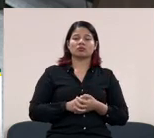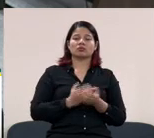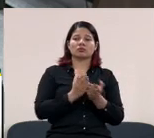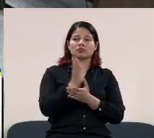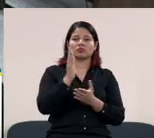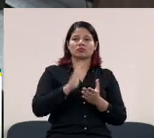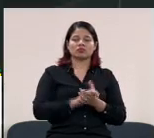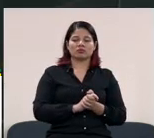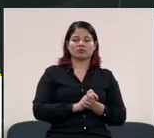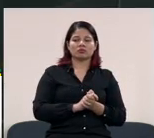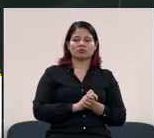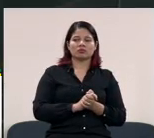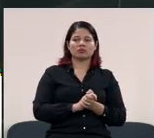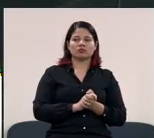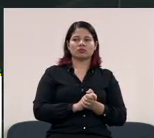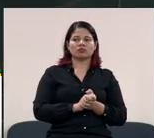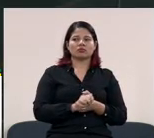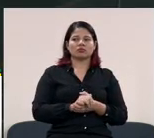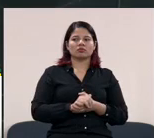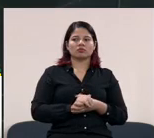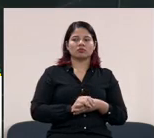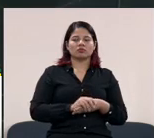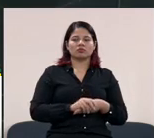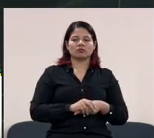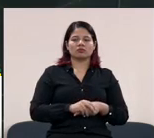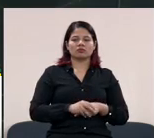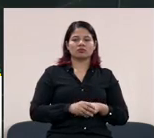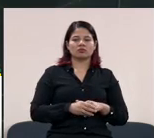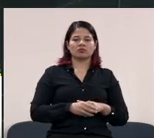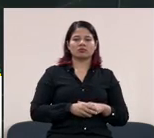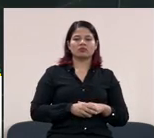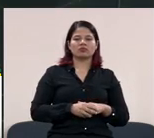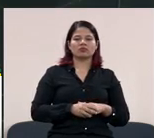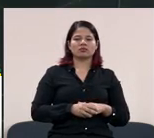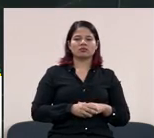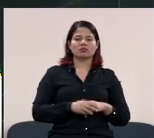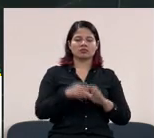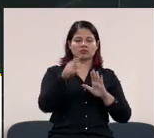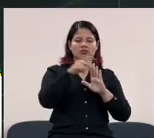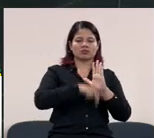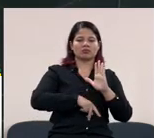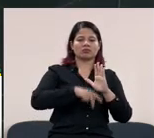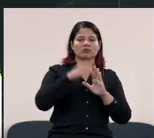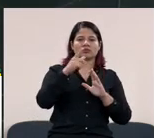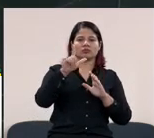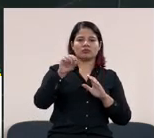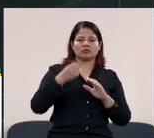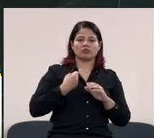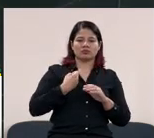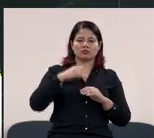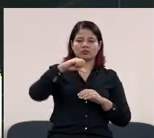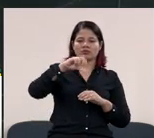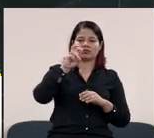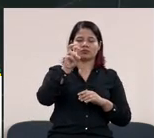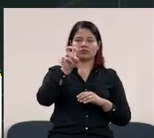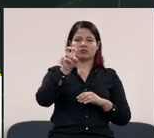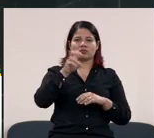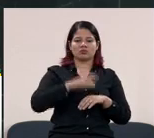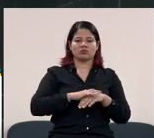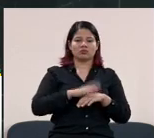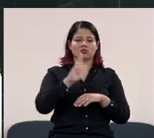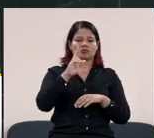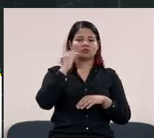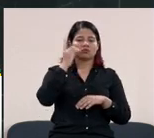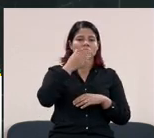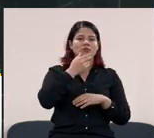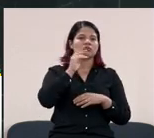estão. Aprovado. Peço a Vossa Excelência que faça a leitura do quarto projeto de lei ordinária. Projeto de lei ordinária 095, de autoria do deputado